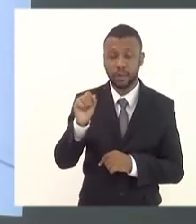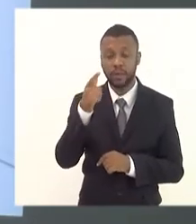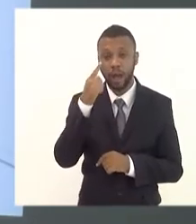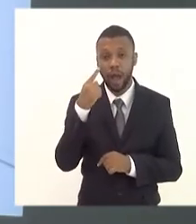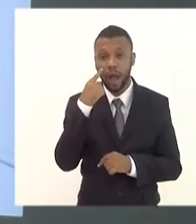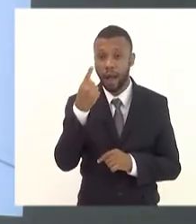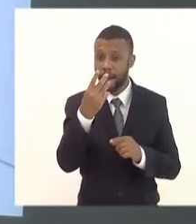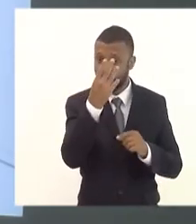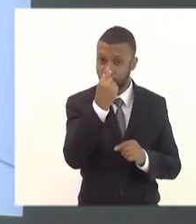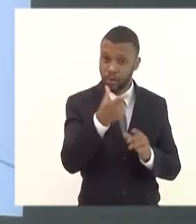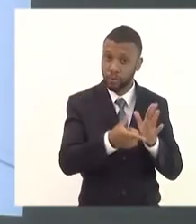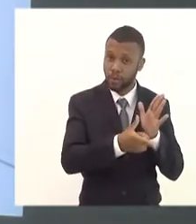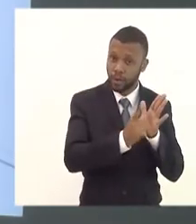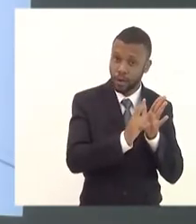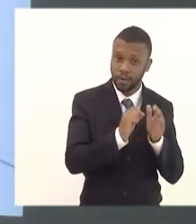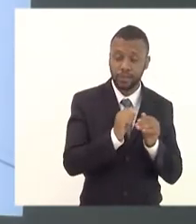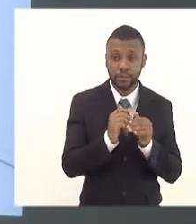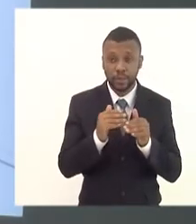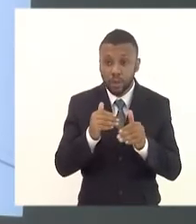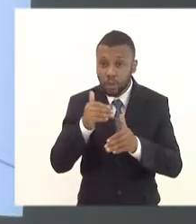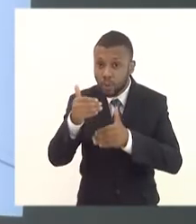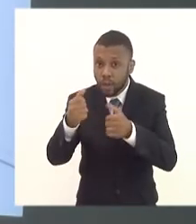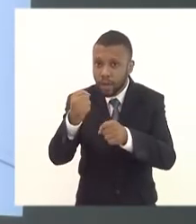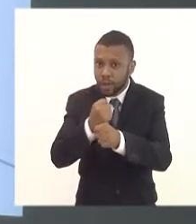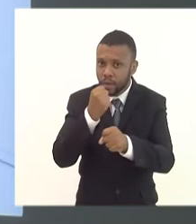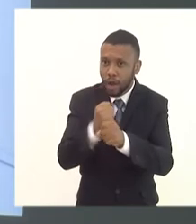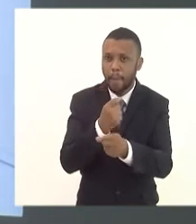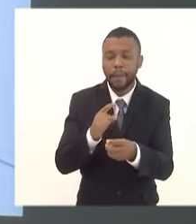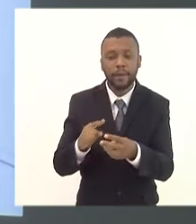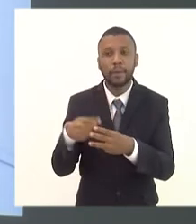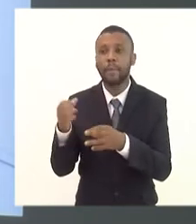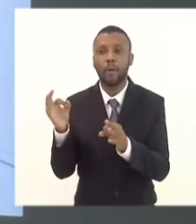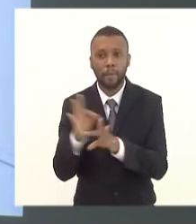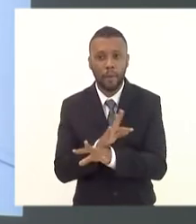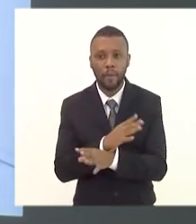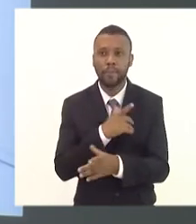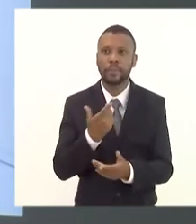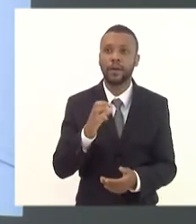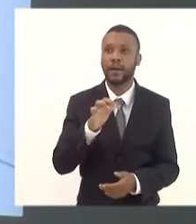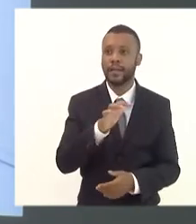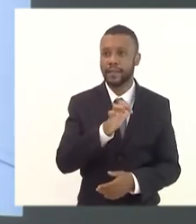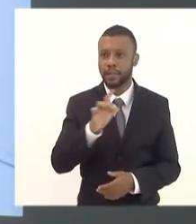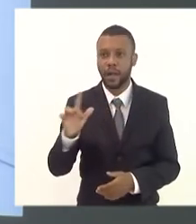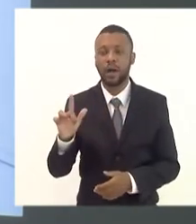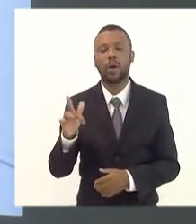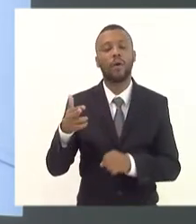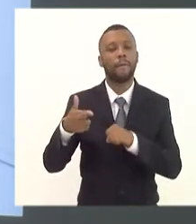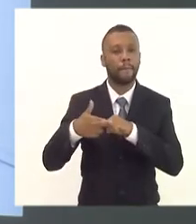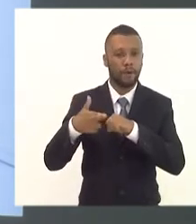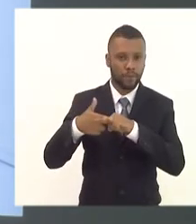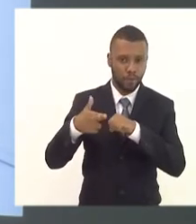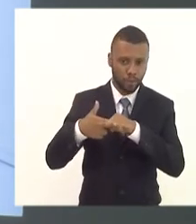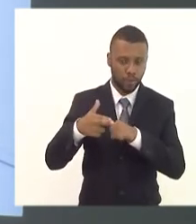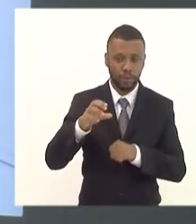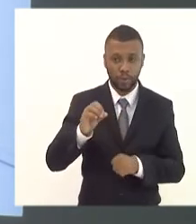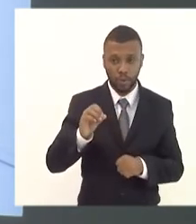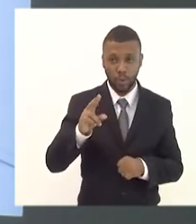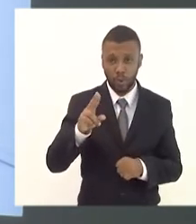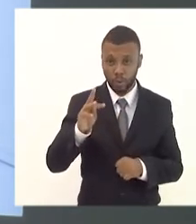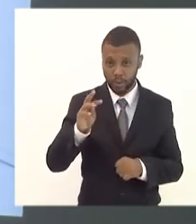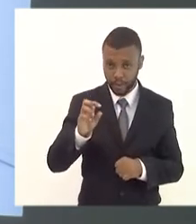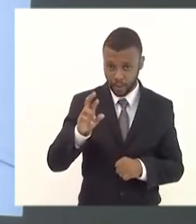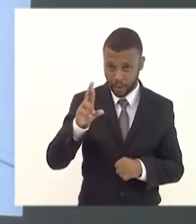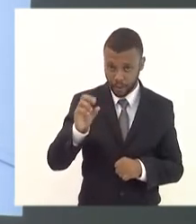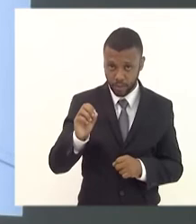depois, como ficou. Pode passar. Esse é o canal do Outeiro, em Belfor Roxo, e aí